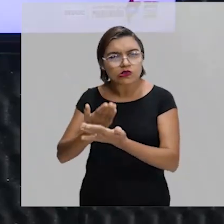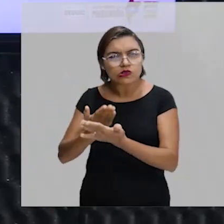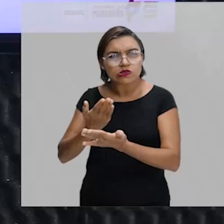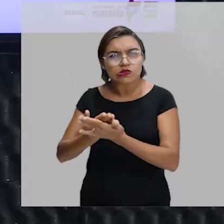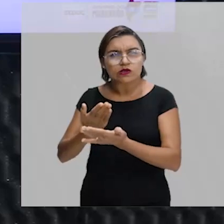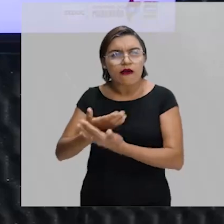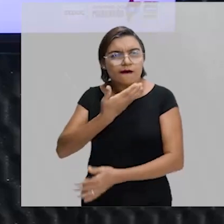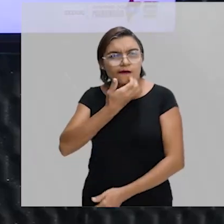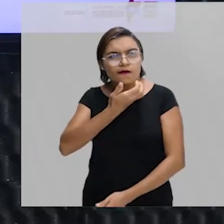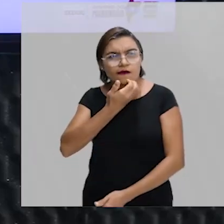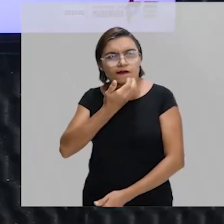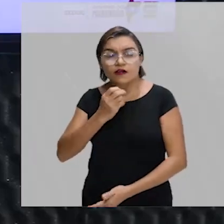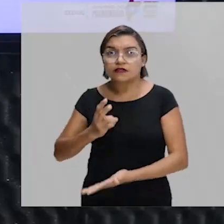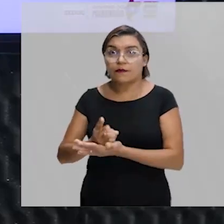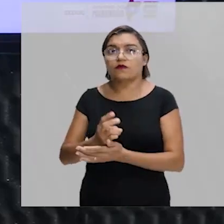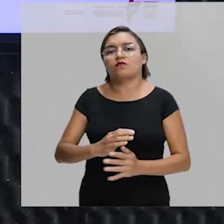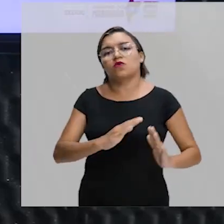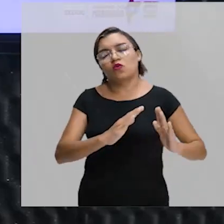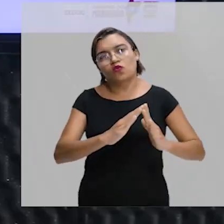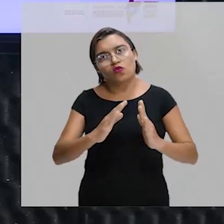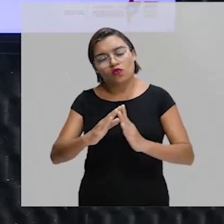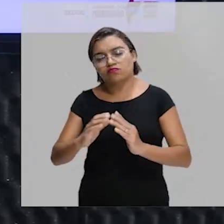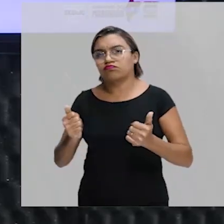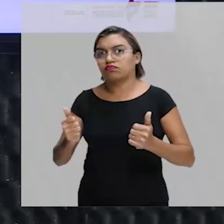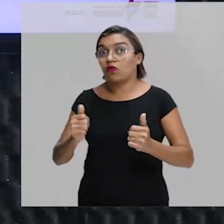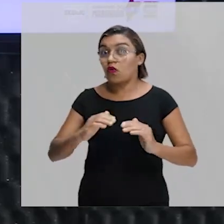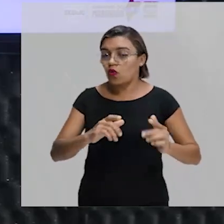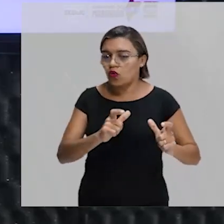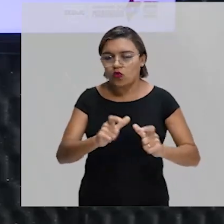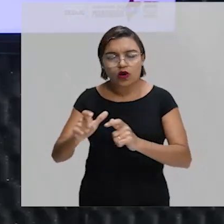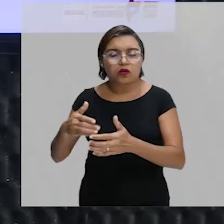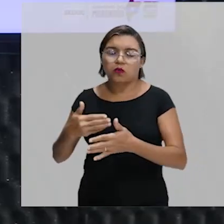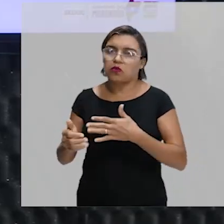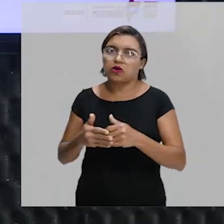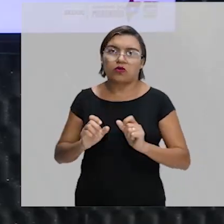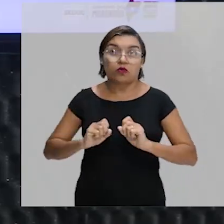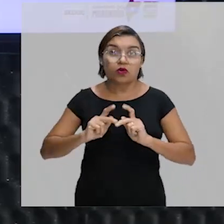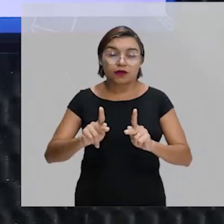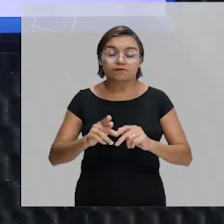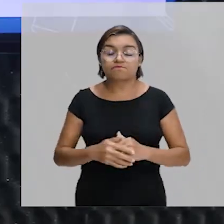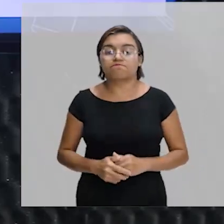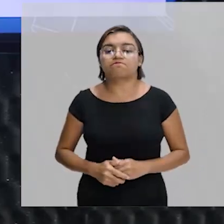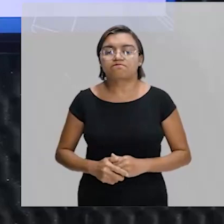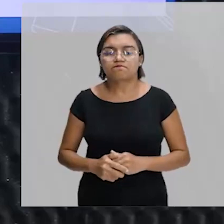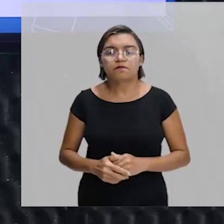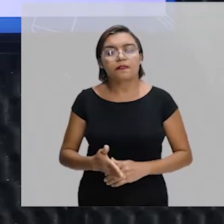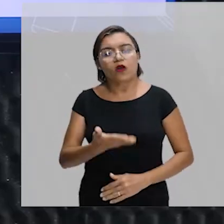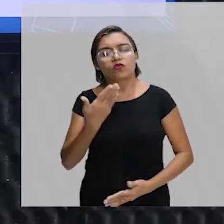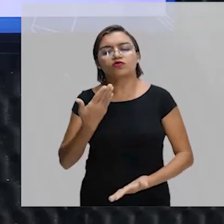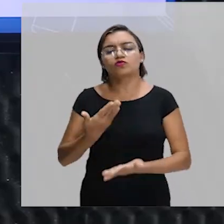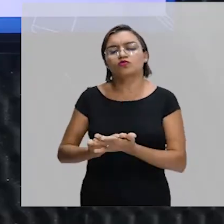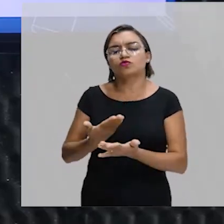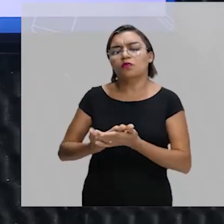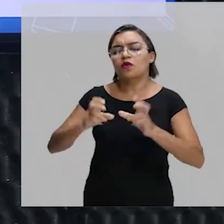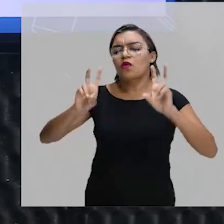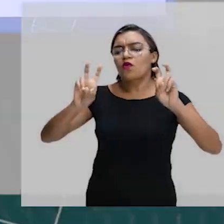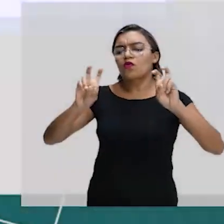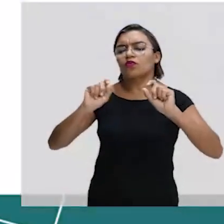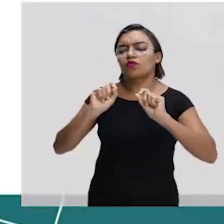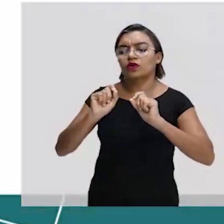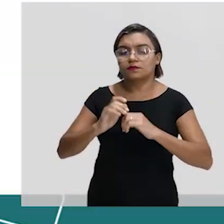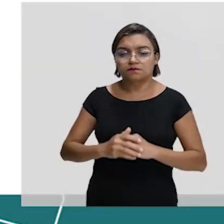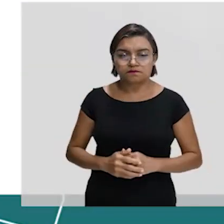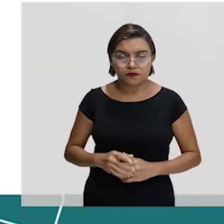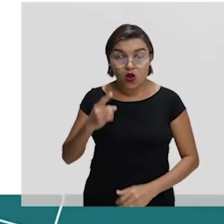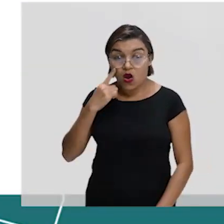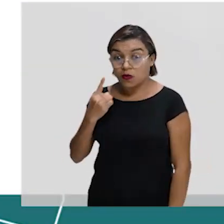em qualquer lugar, porque a gente está indo em qualquer lugar encontrar vocês, tá certo, galera? E vamos embora para a aula de hoje. O tema de hoje, el